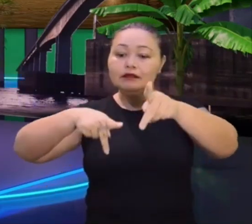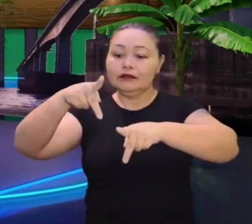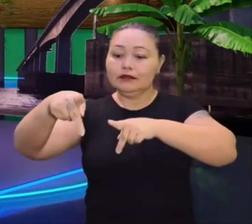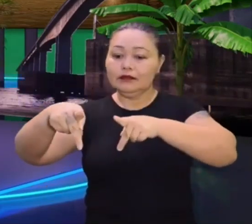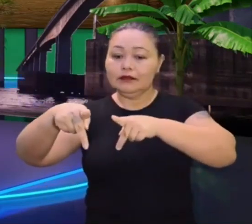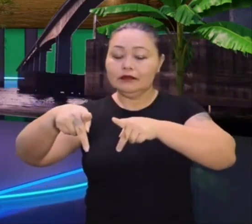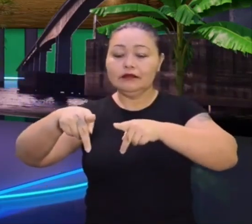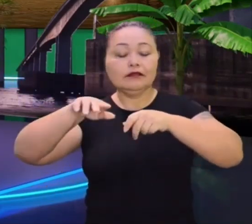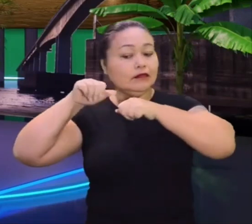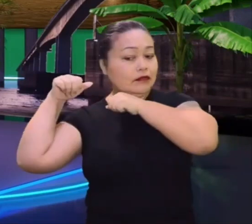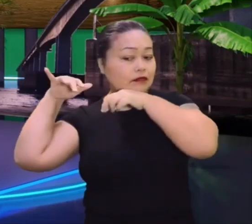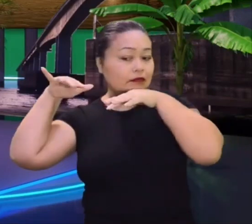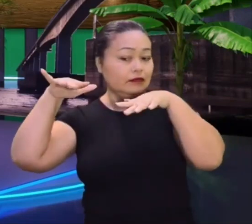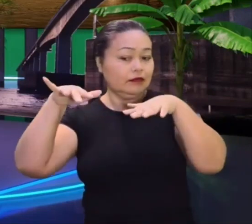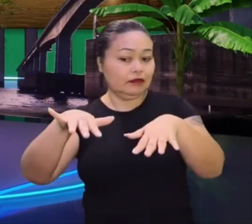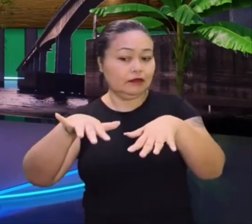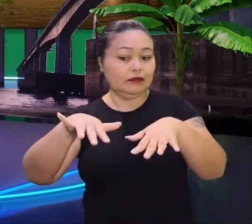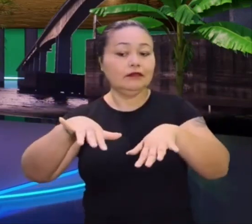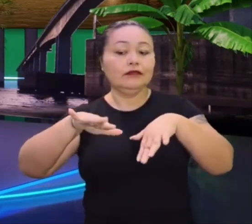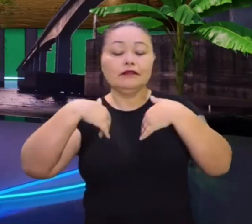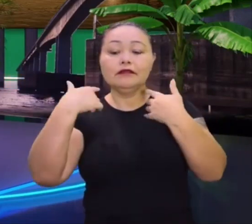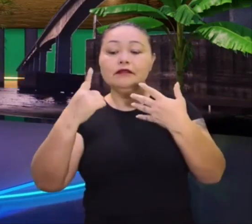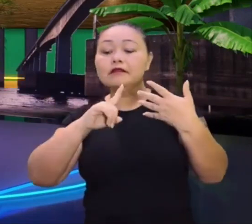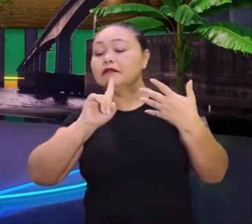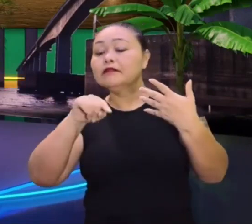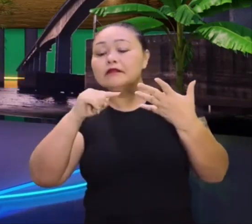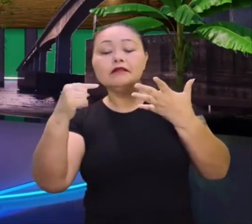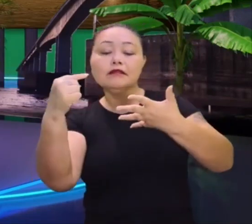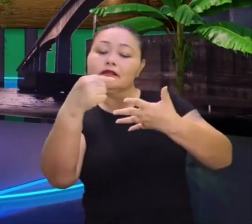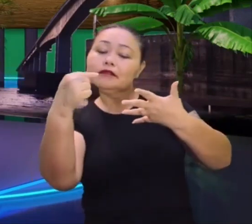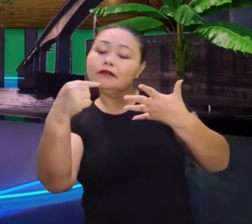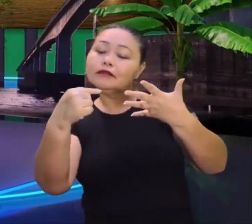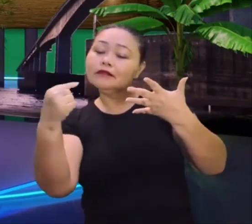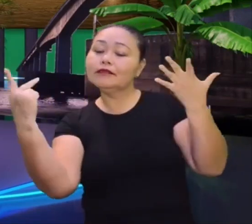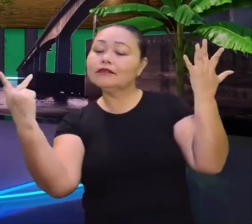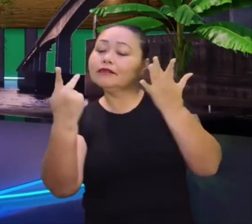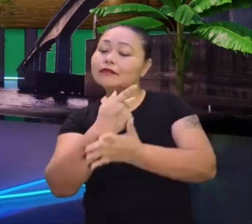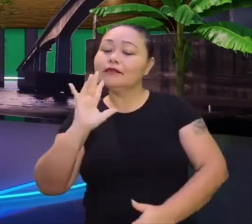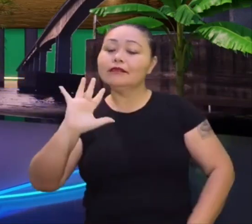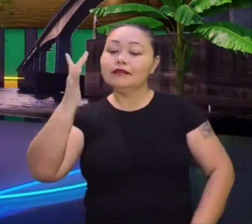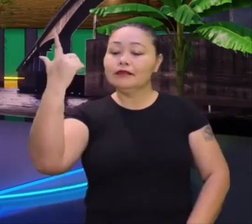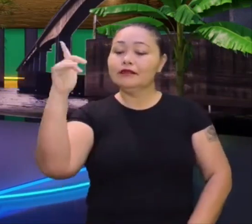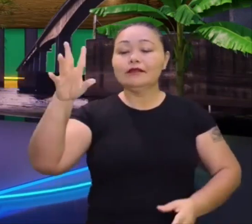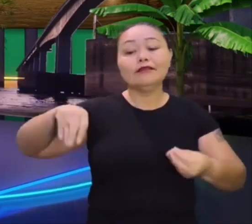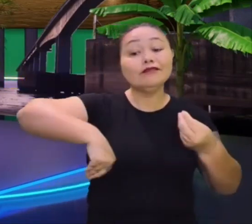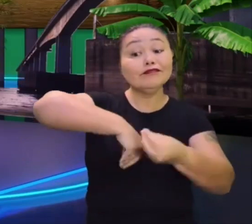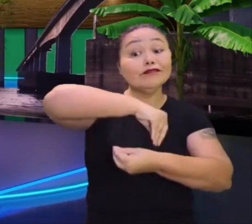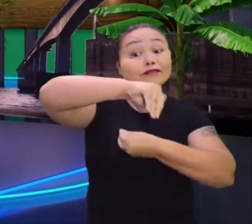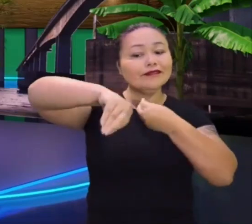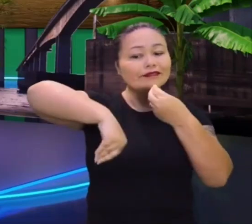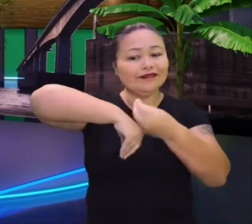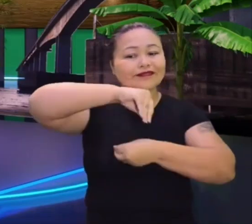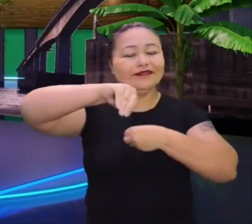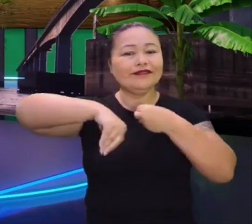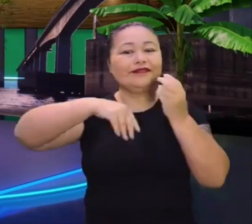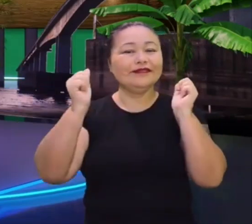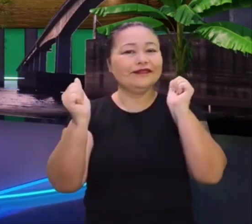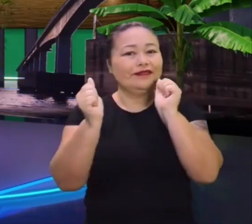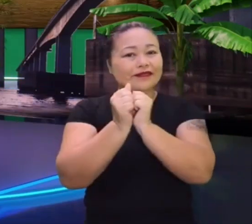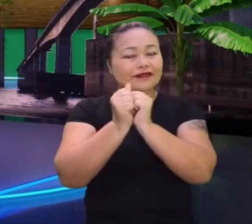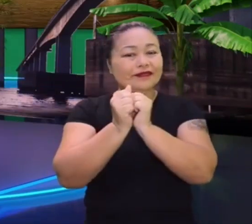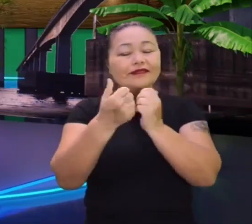população, migração. Muito bem. É isso? Todos esses aspectos desses fenômenos geográficos estão tudo junto e misturado. Isso mesmo, galera. Então